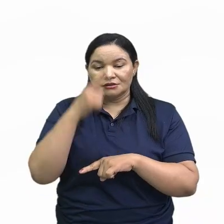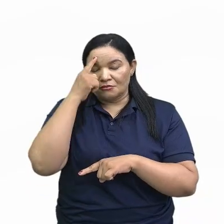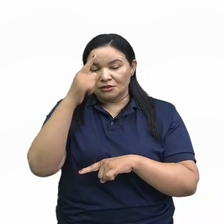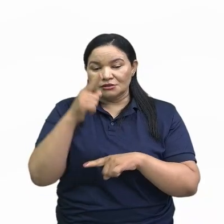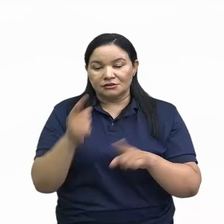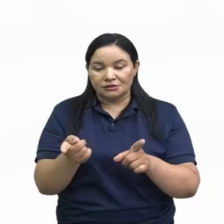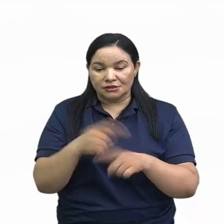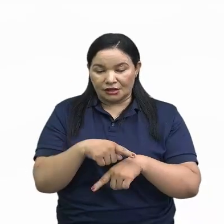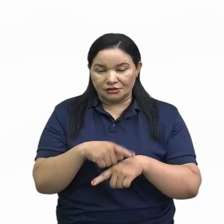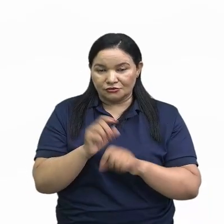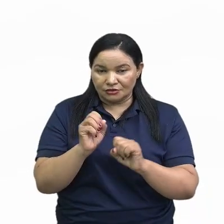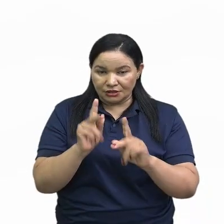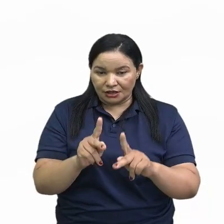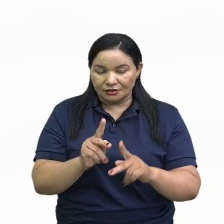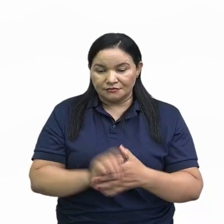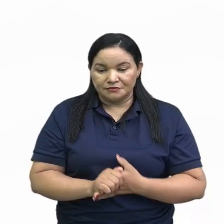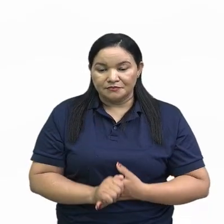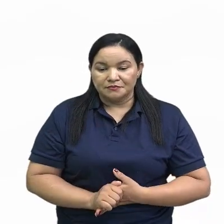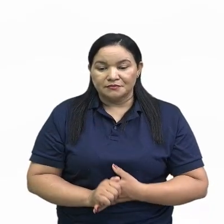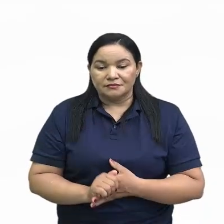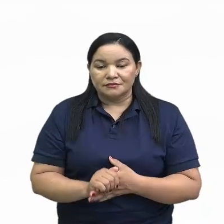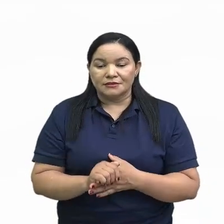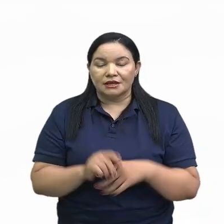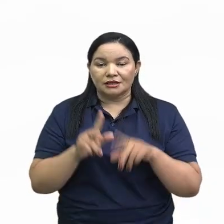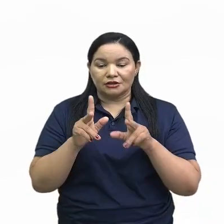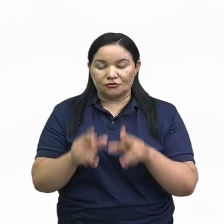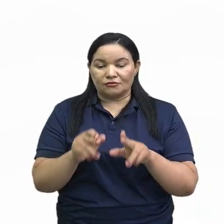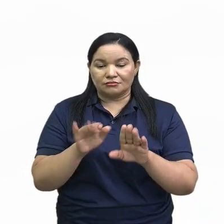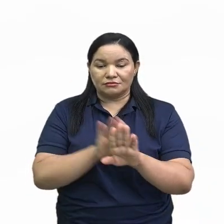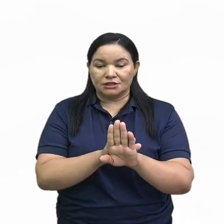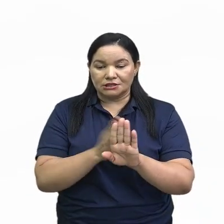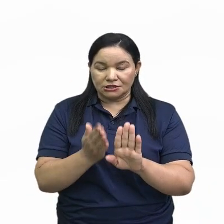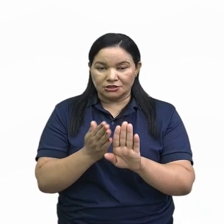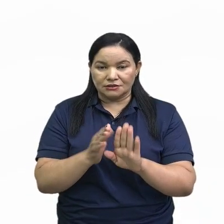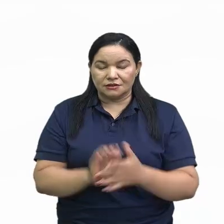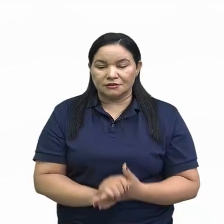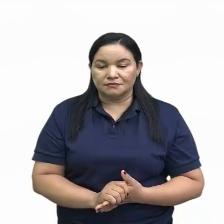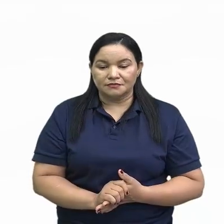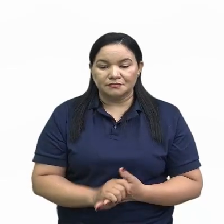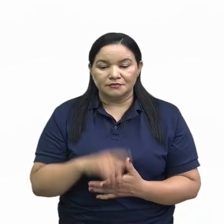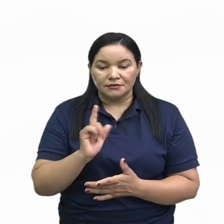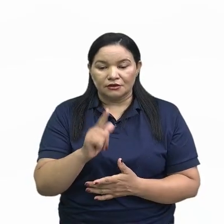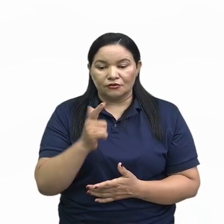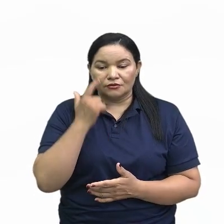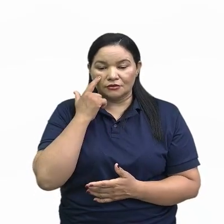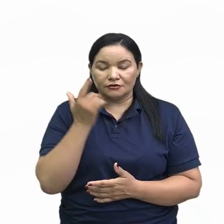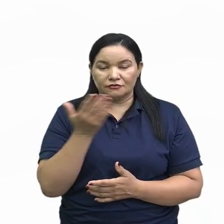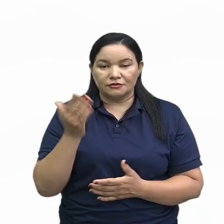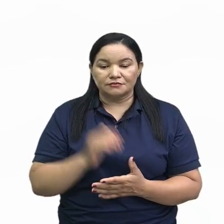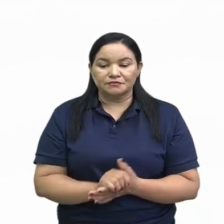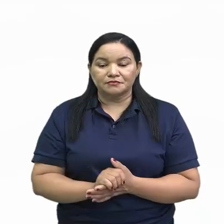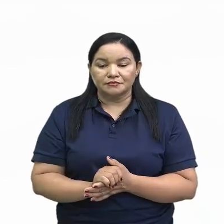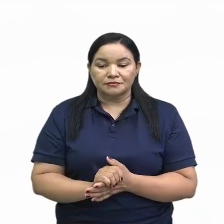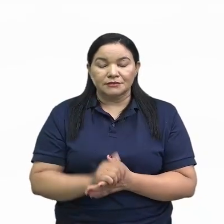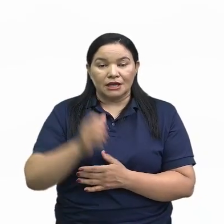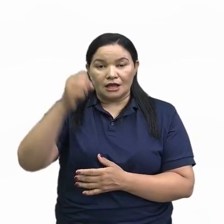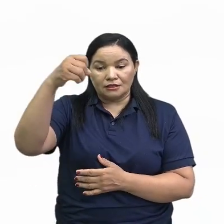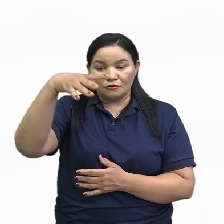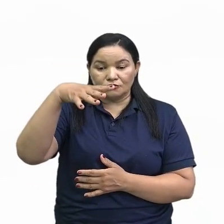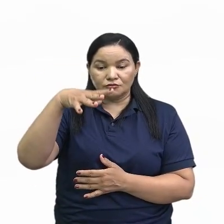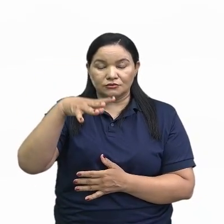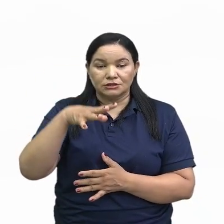aí, exatamente uma antítese. Outra antítese, letra B. A luz e a